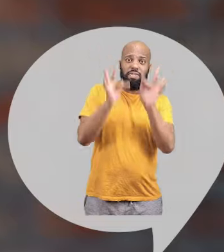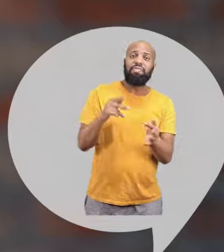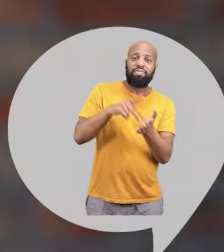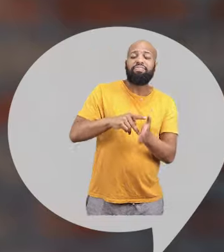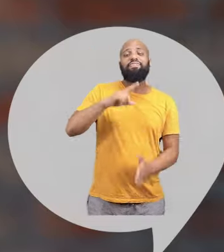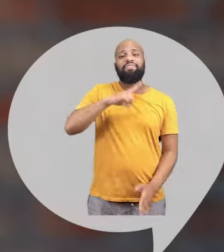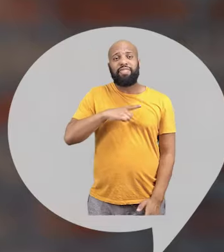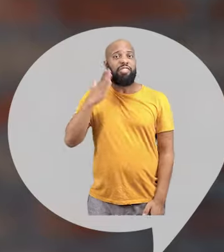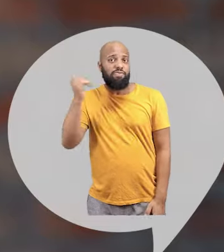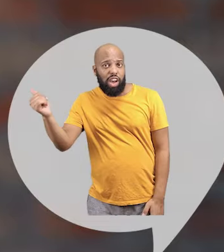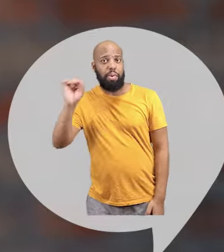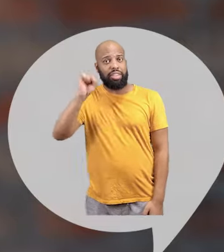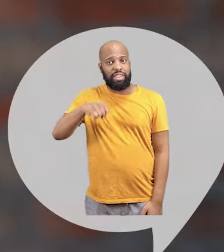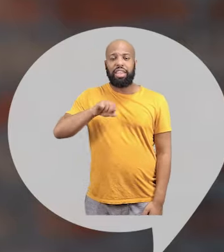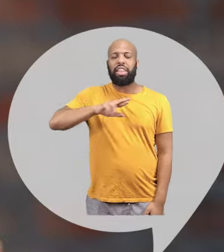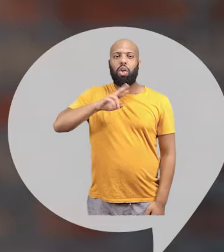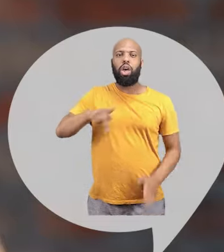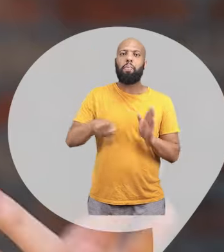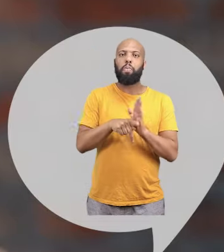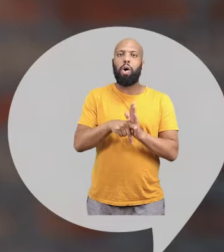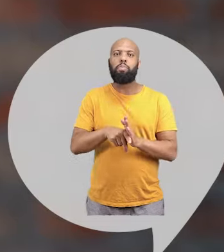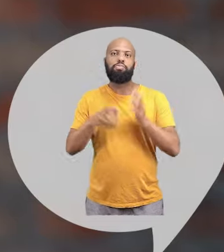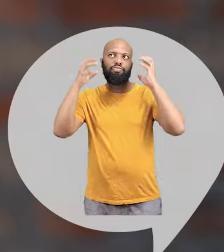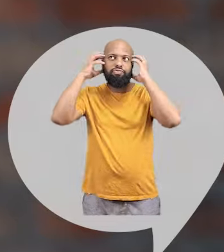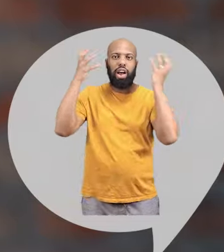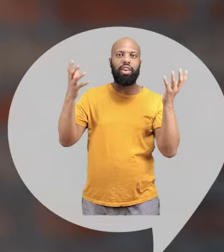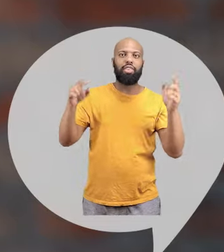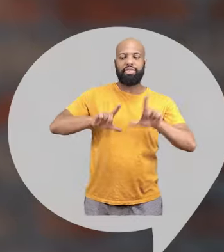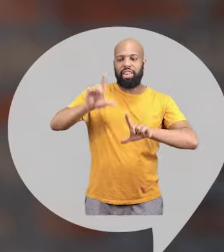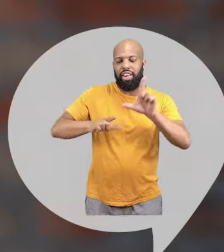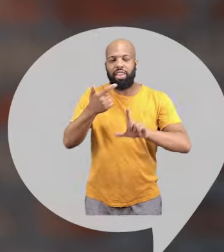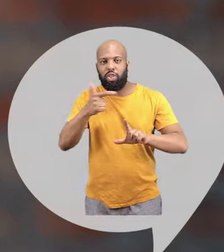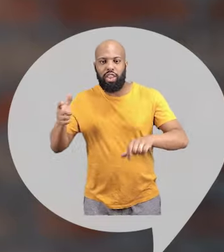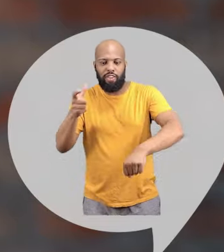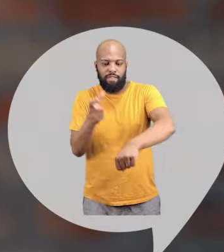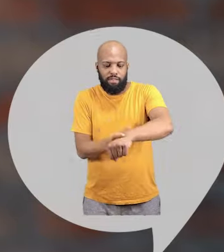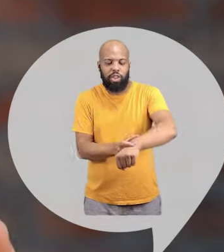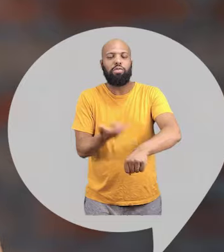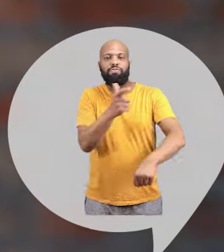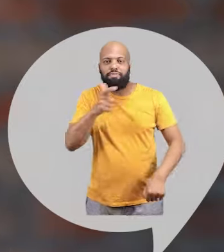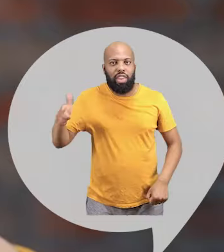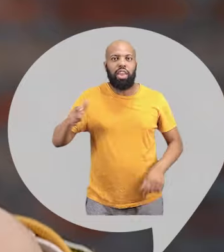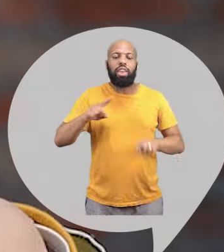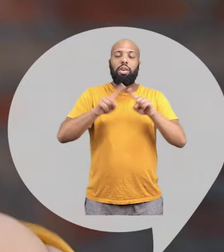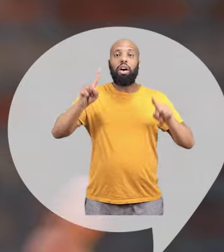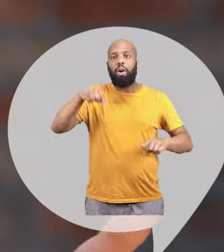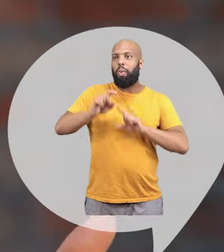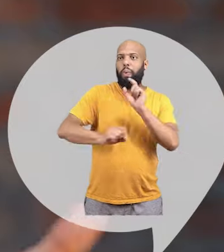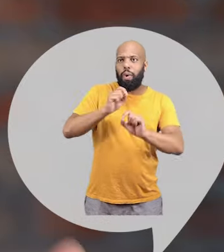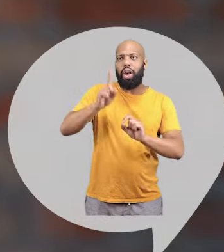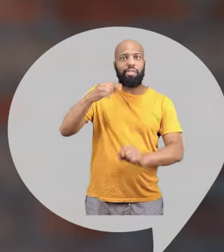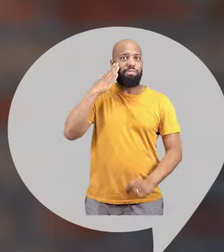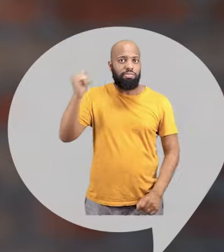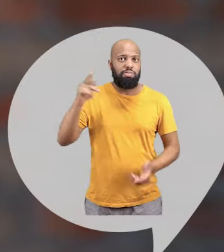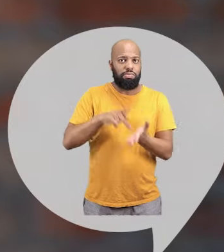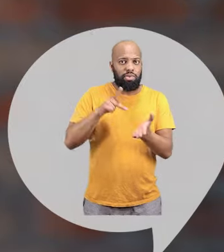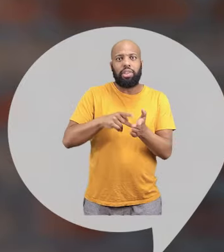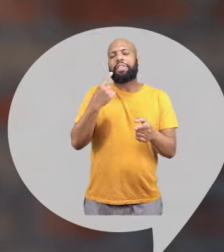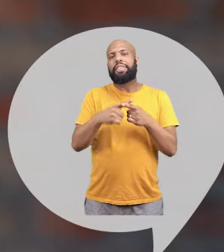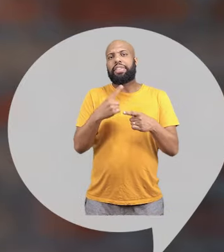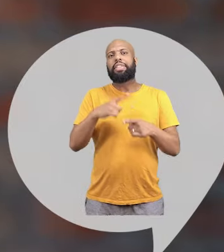o cara é feliz para caramba e ele tem aquilo ali é sucesso ele não tá tocando na rádio e não tá tocando na TV ele não tá no Faustão mas isso